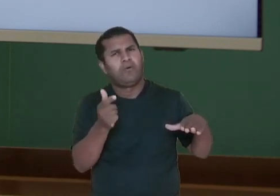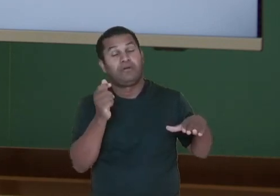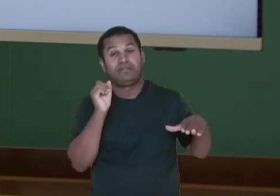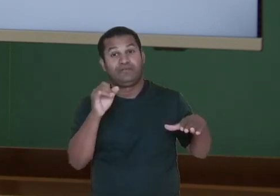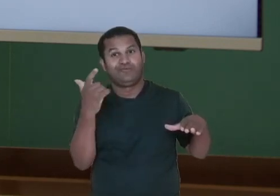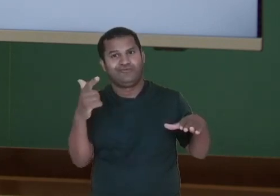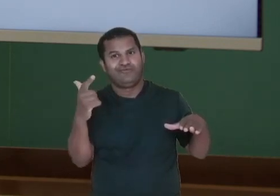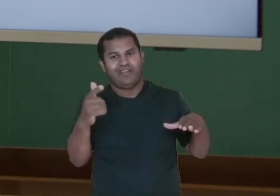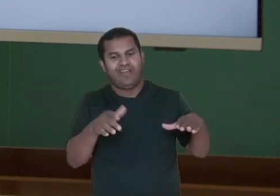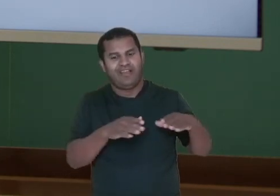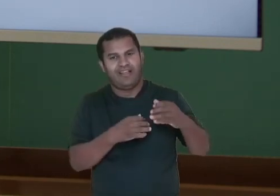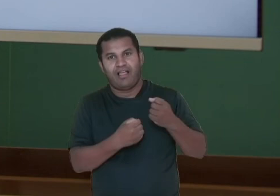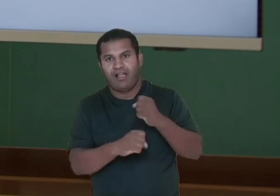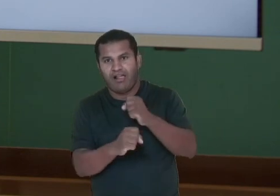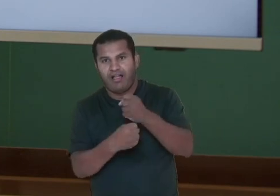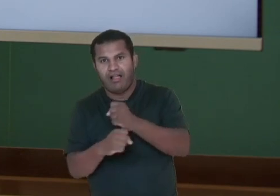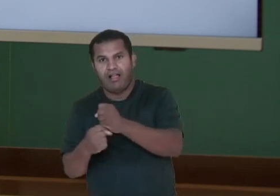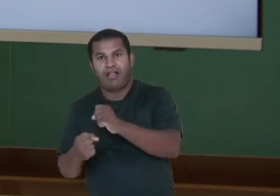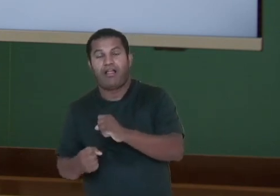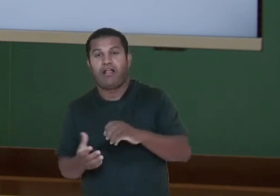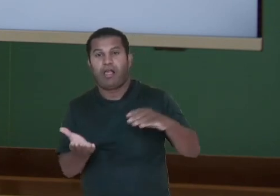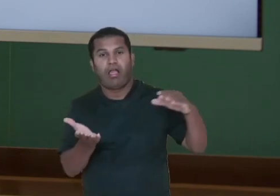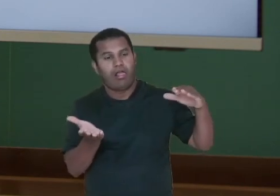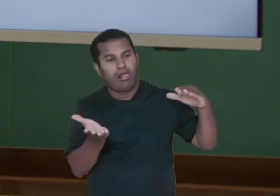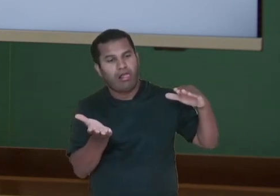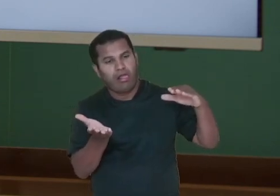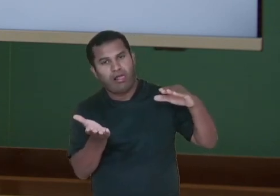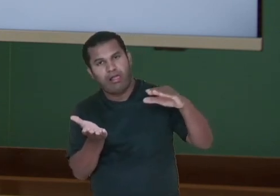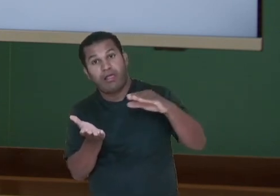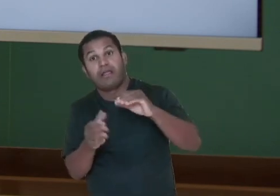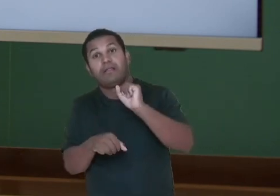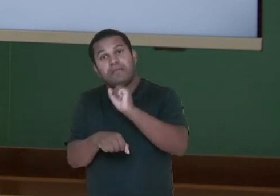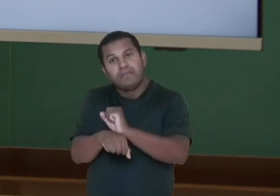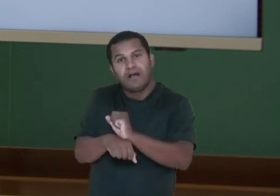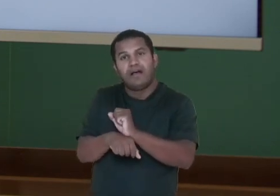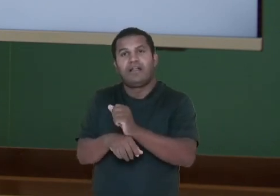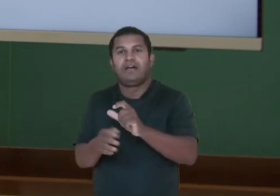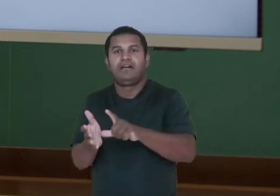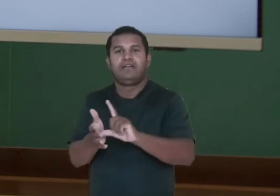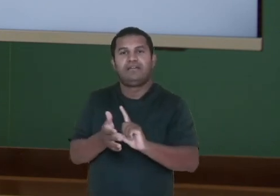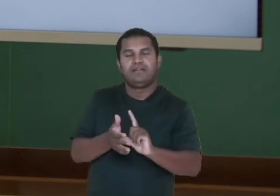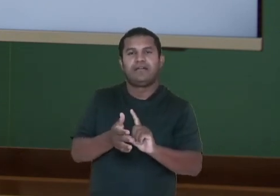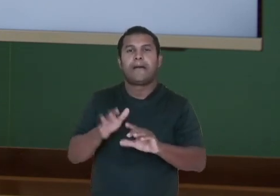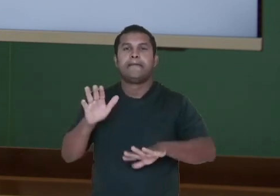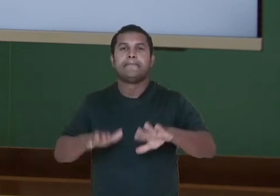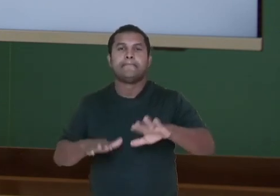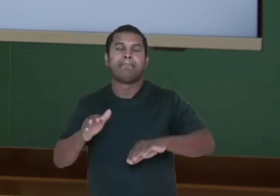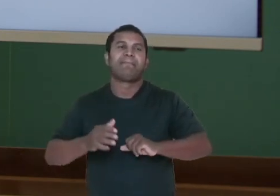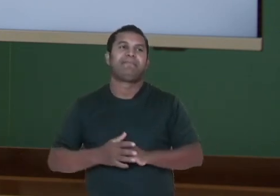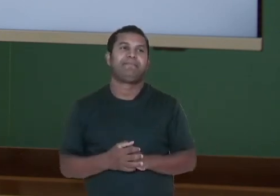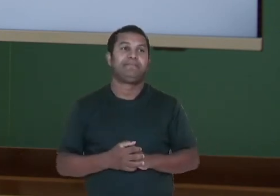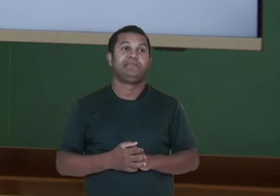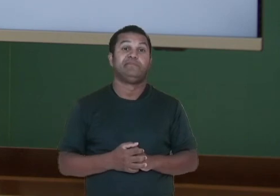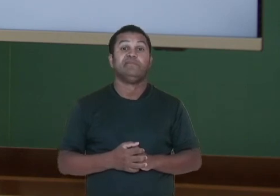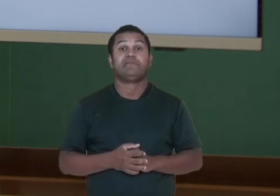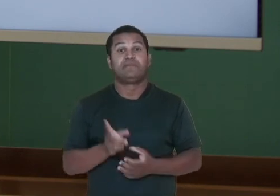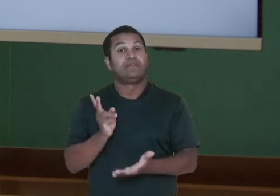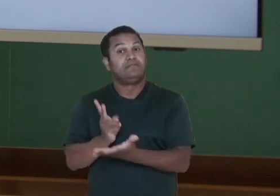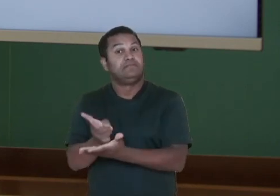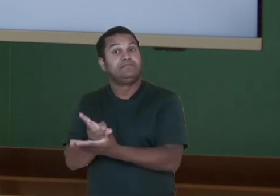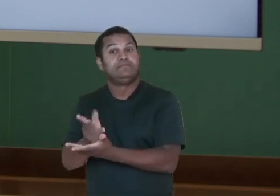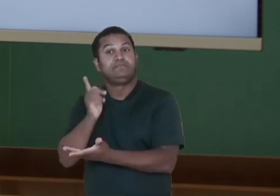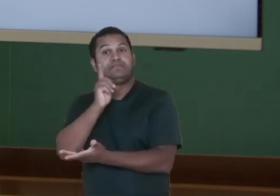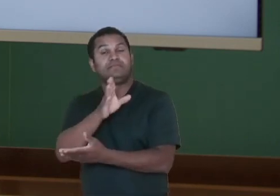gelo, certo? Ou, nesse caso, né, você pode fazer com que, se o impulso às vezes foi pouco, né, você